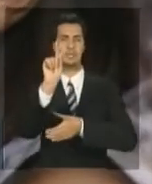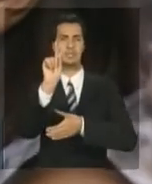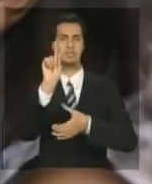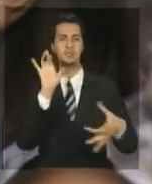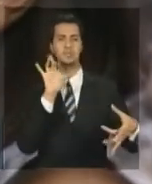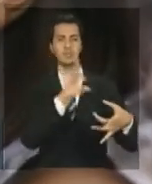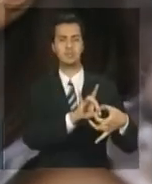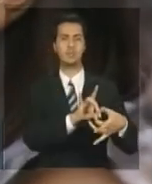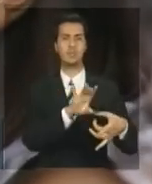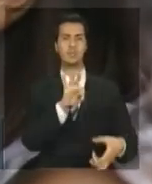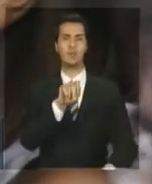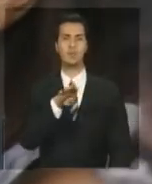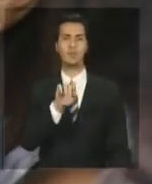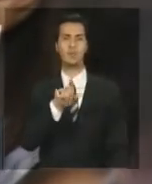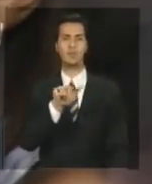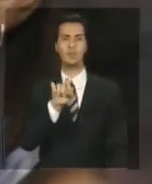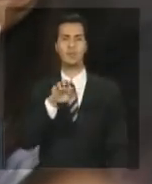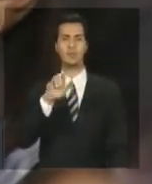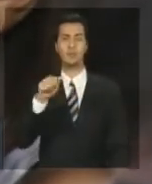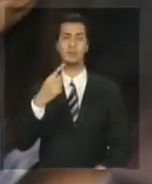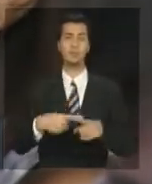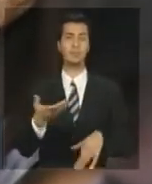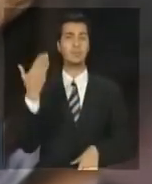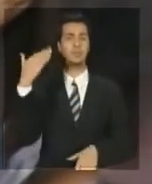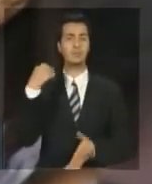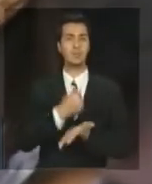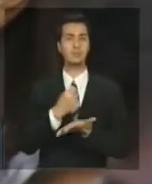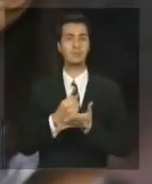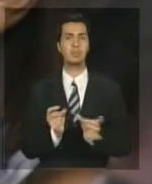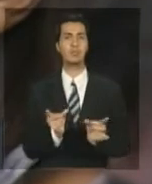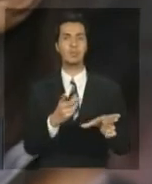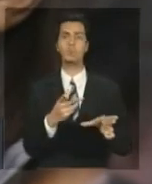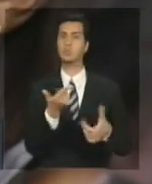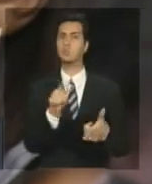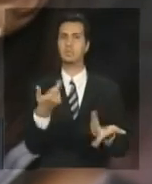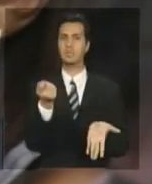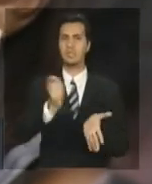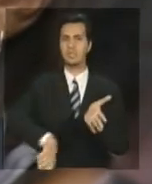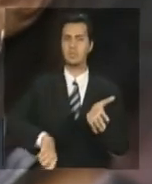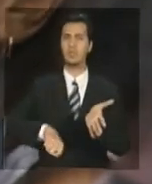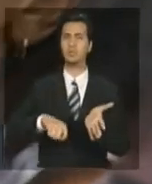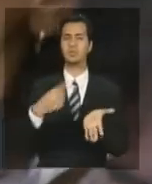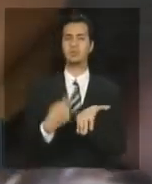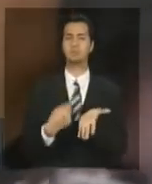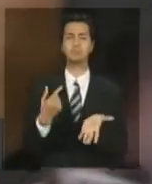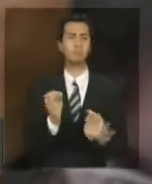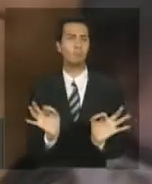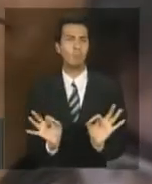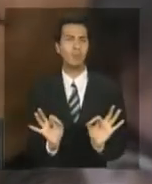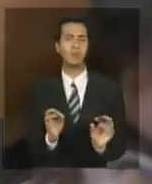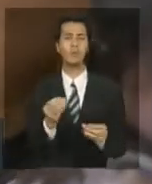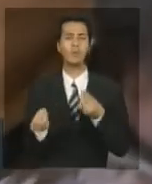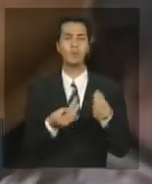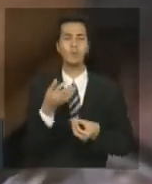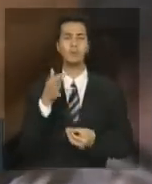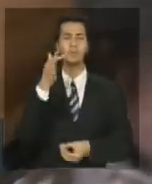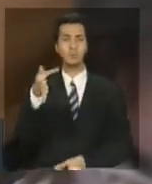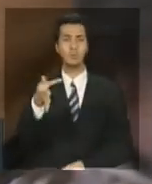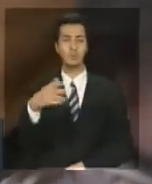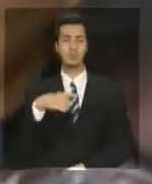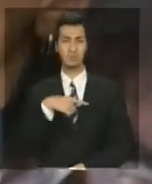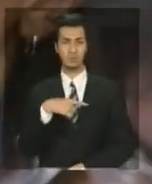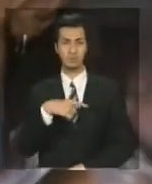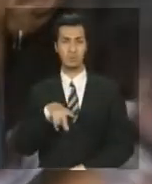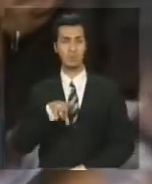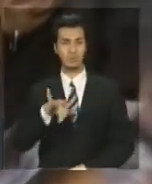visto que no último leilão não teve assinatura de contratos com os empreendedores. E qual a perspectiva de ter para o leilão